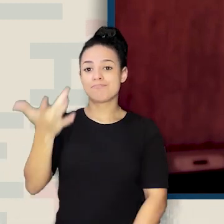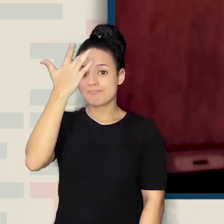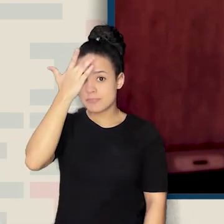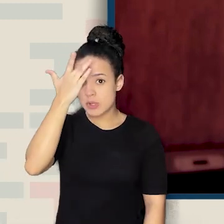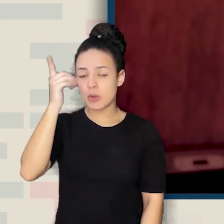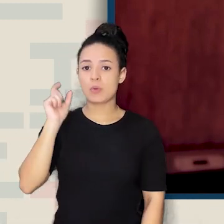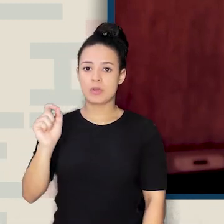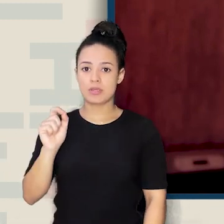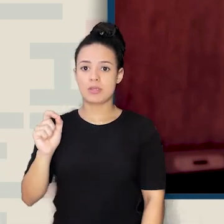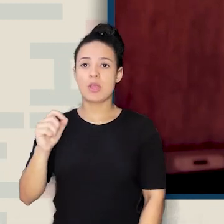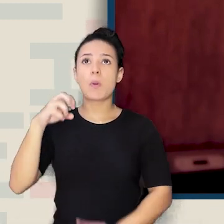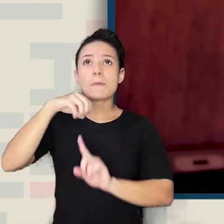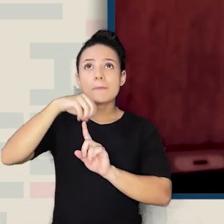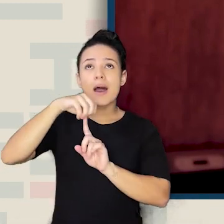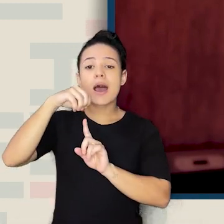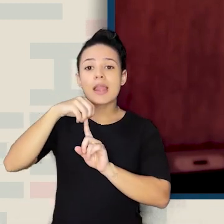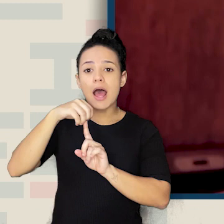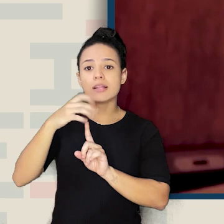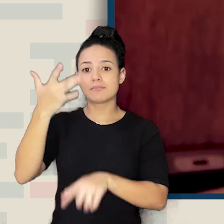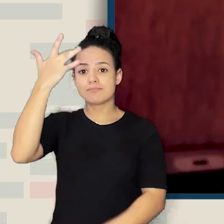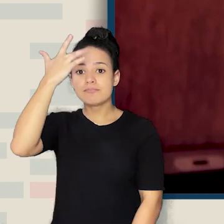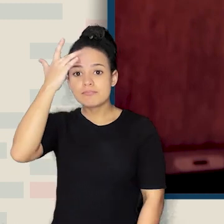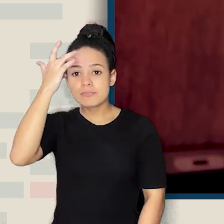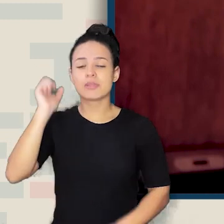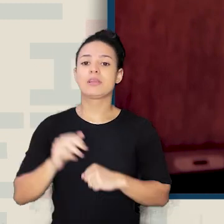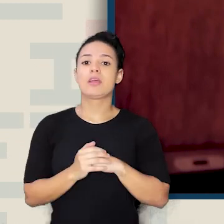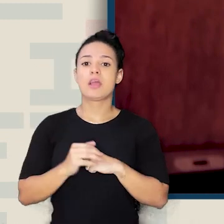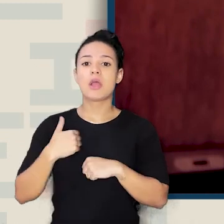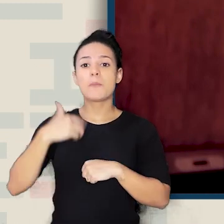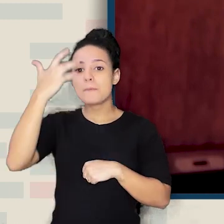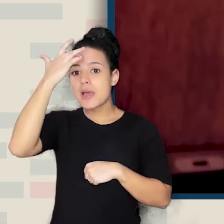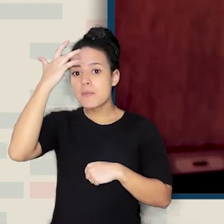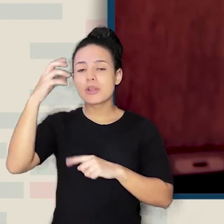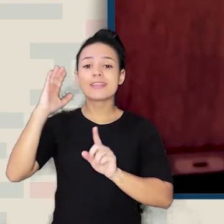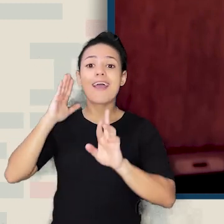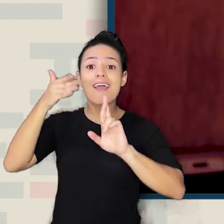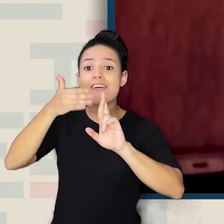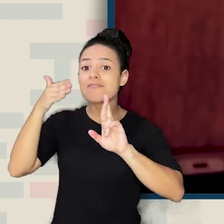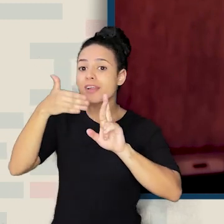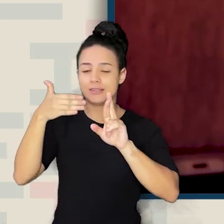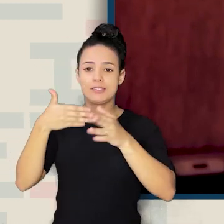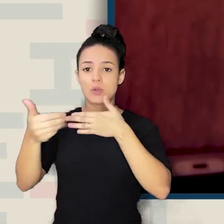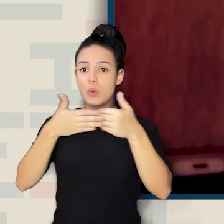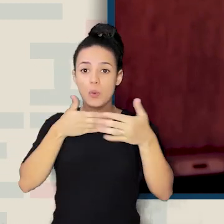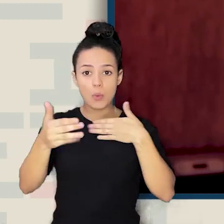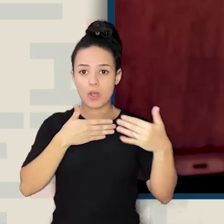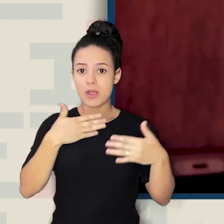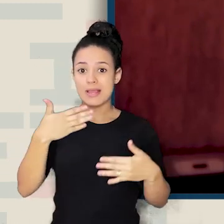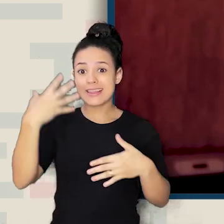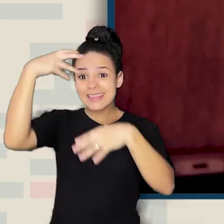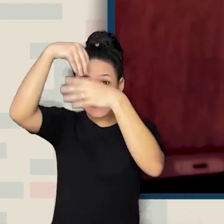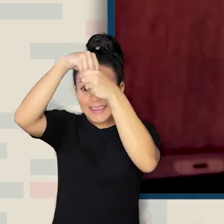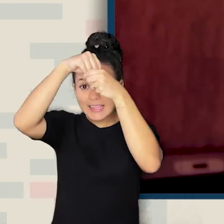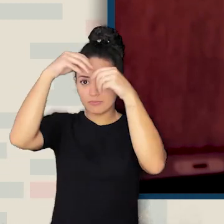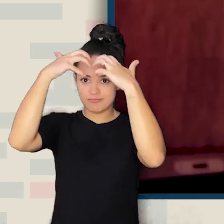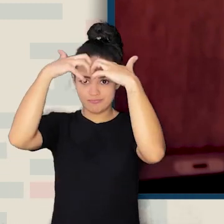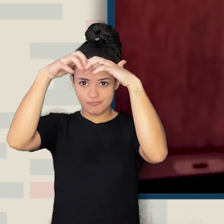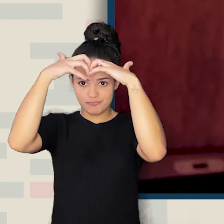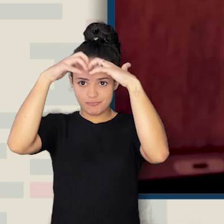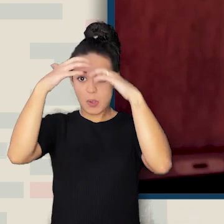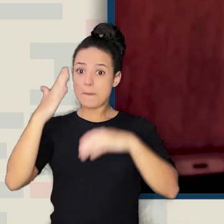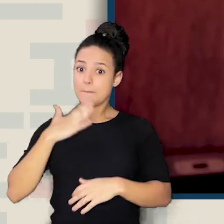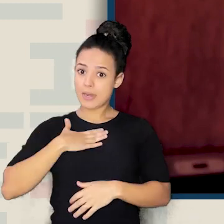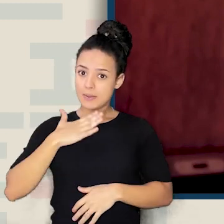minhas paradas, eu memorizo algum ponto de referência mental, assim, para mim, que para